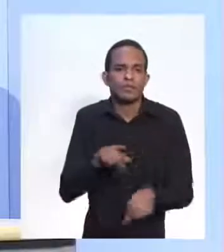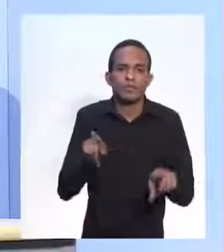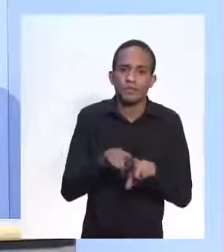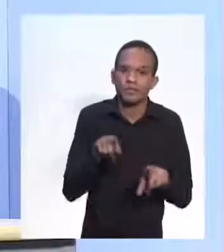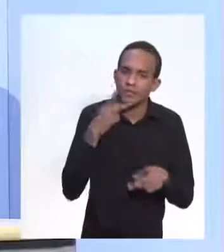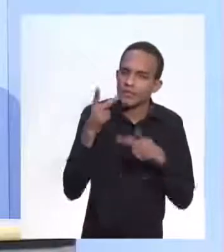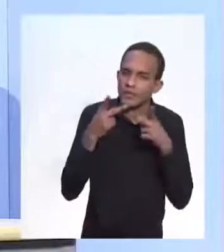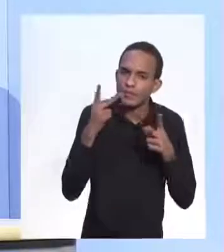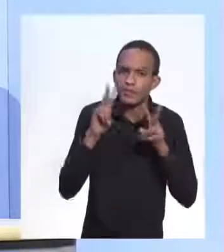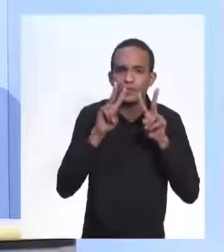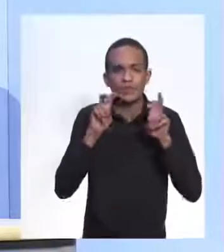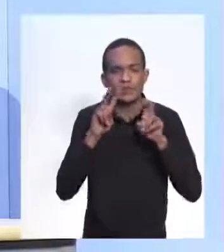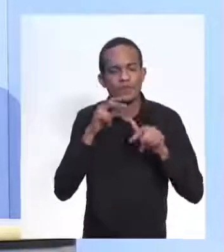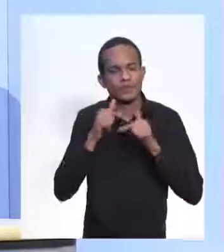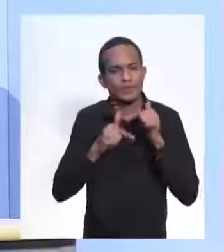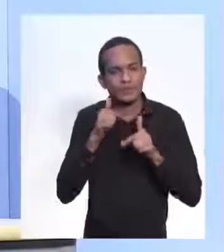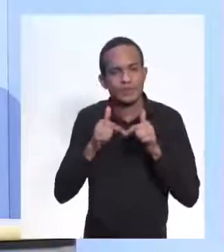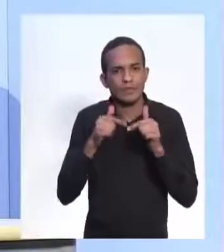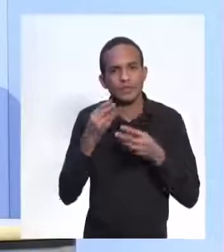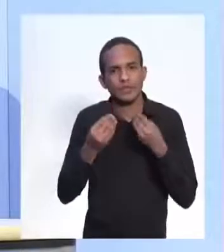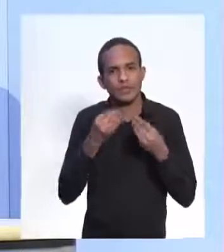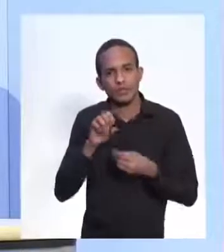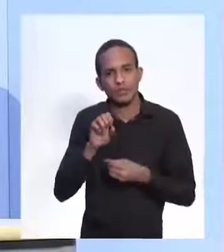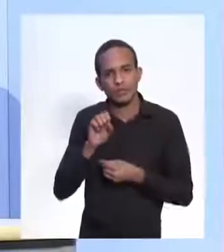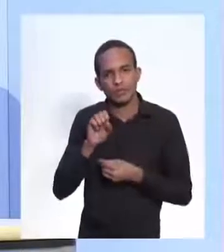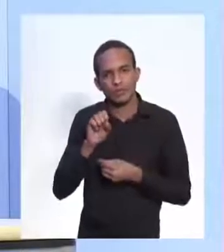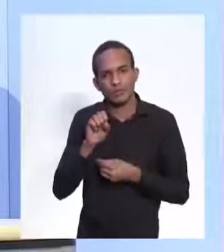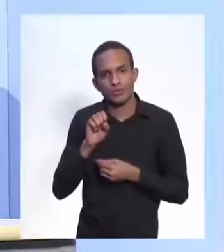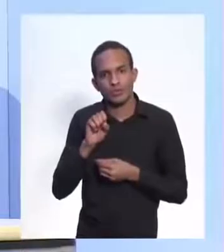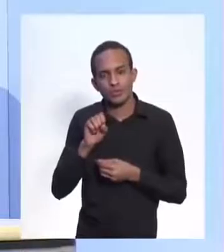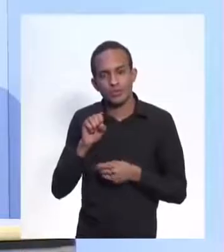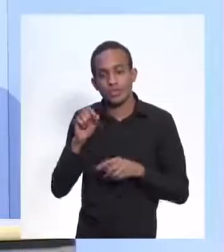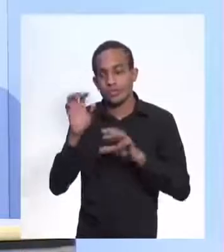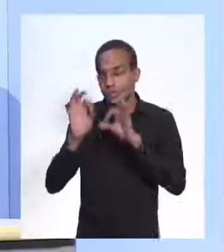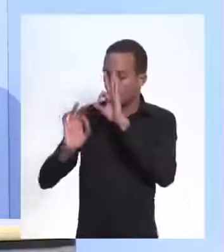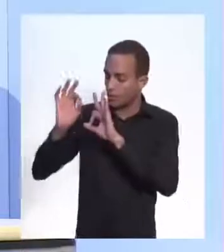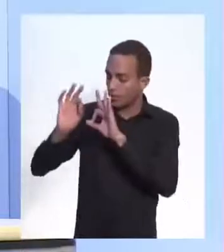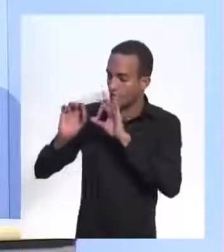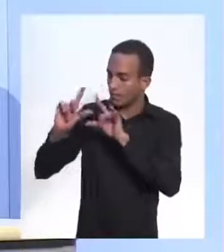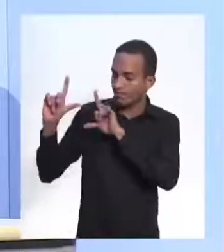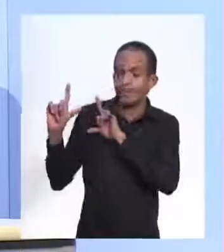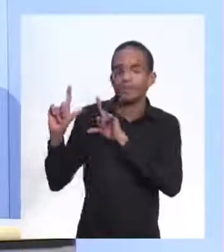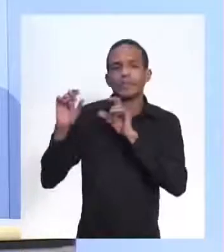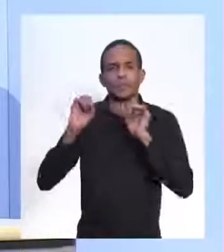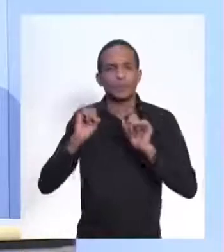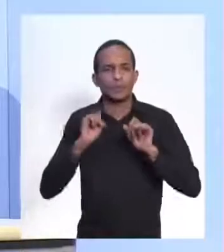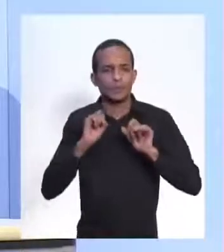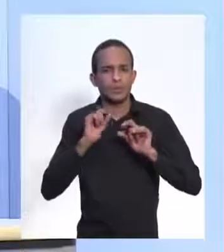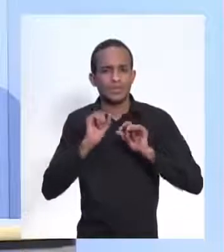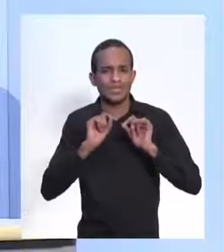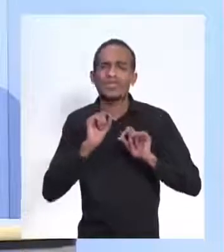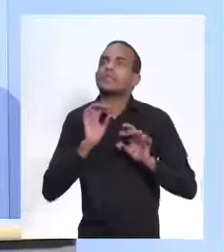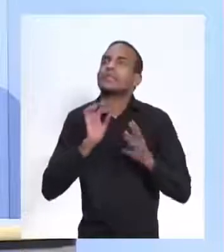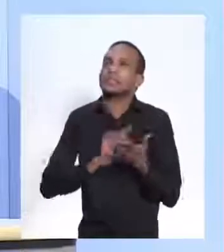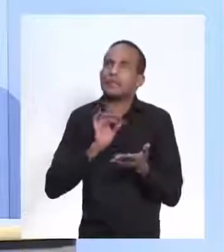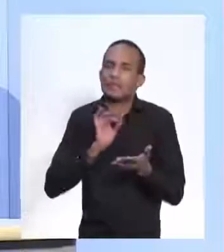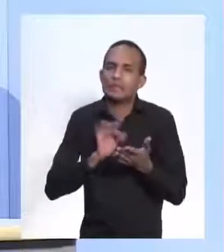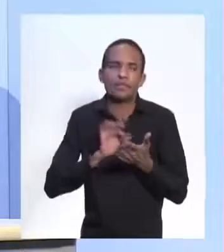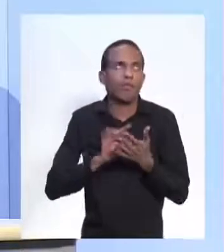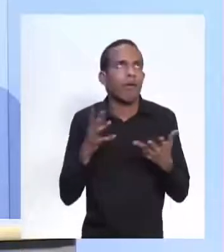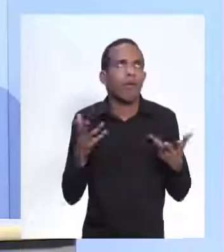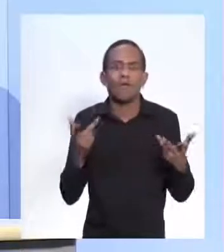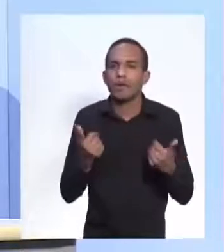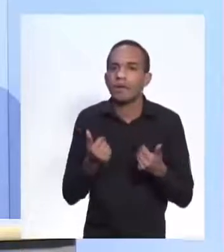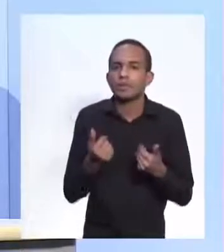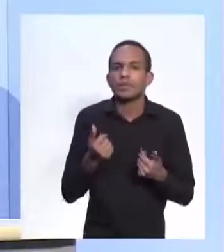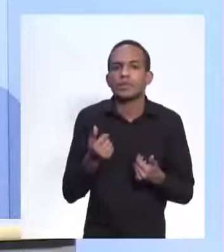citam a questão de trabalhar com a parte de cenotécnica ou produção de cenários, tá? Olha, gente, a parte cenotécnica realmente ela é fascinante. Por